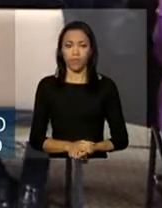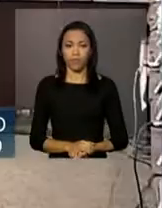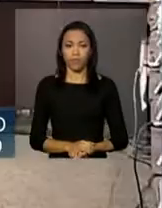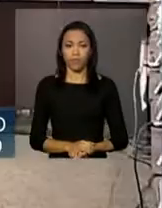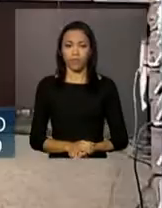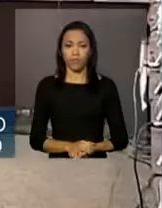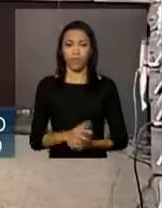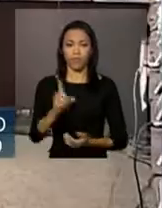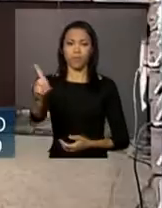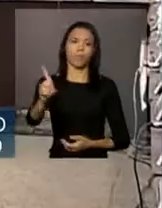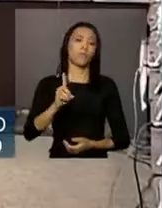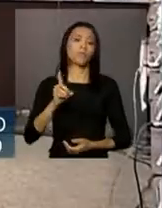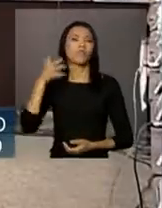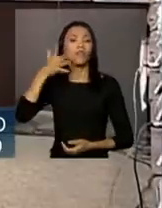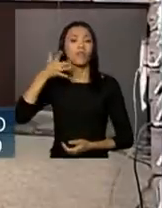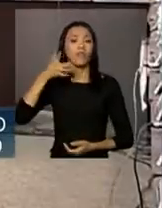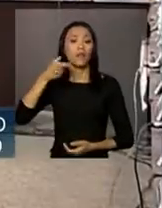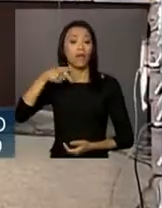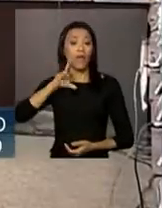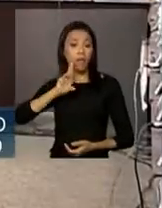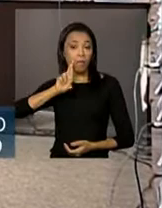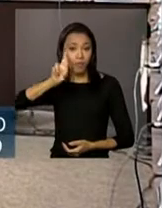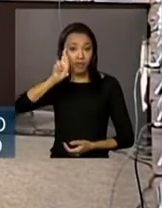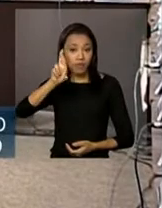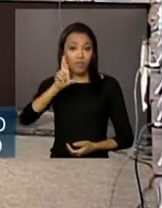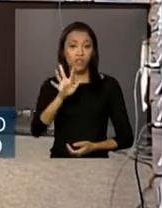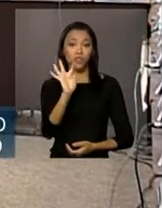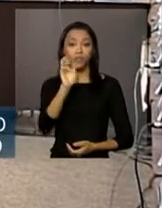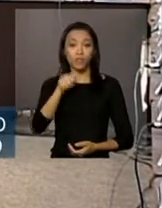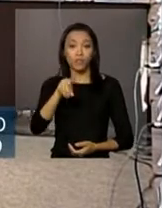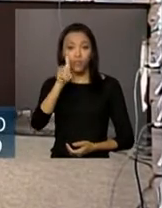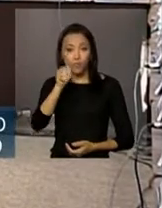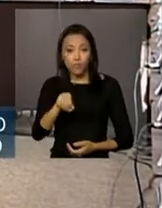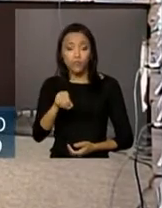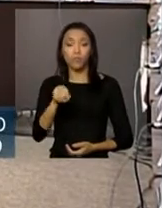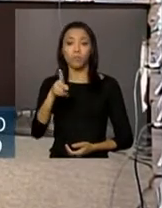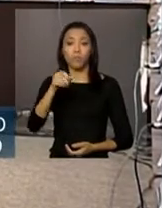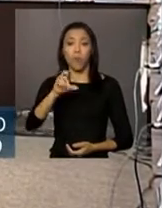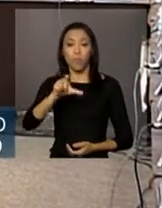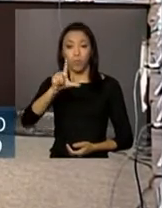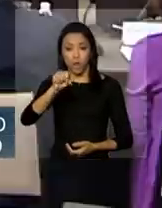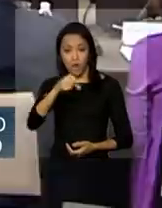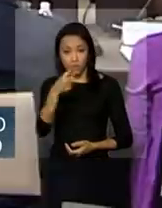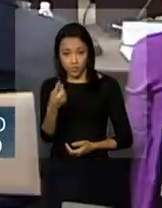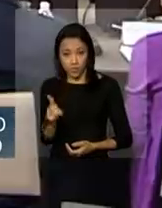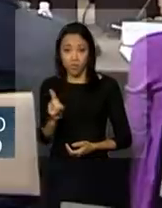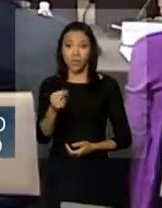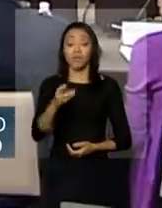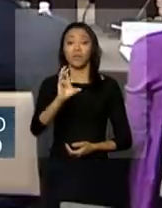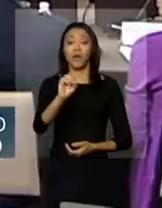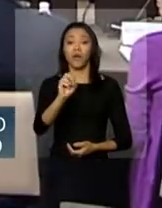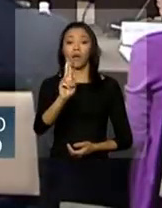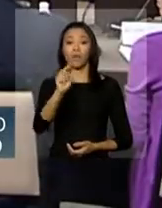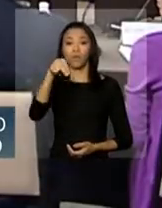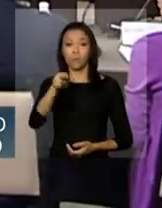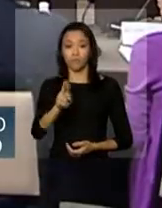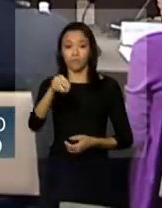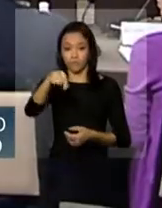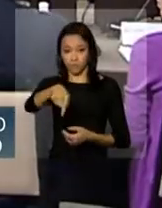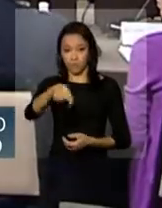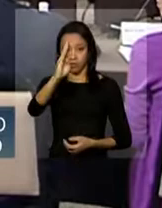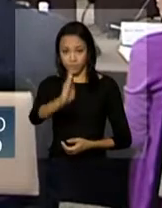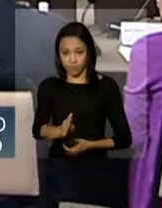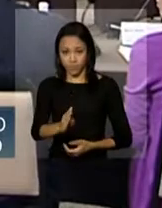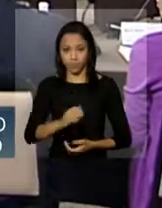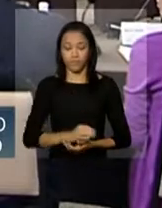Com a palavra, o senhor representante do Fundo de População das Nações Unidas no Brasil, Harold Robson.